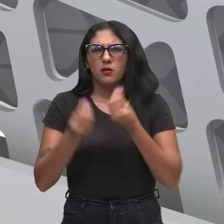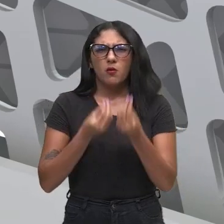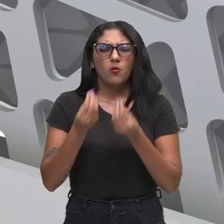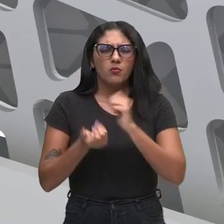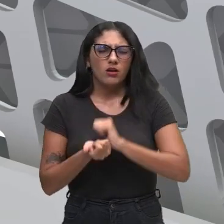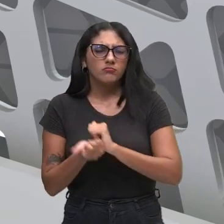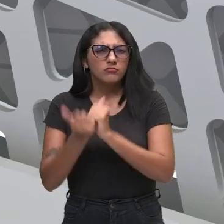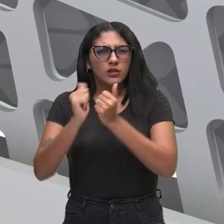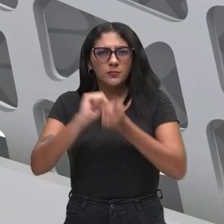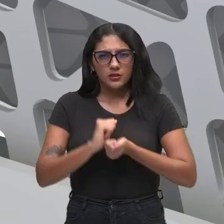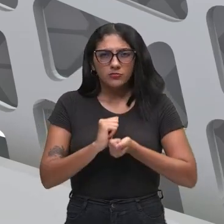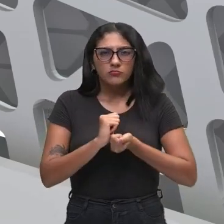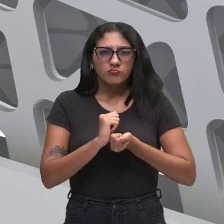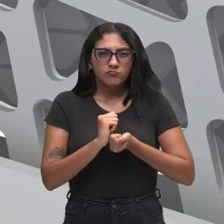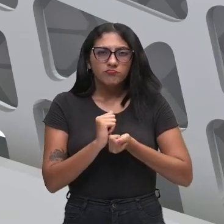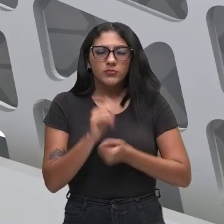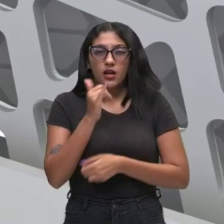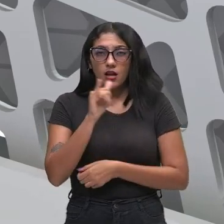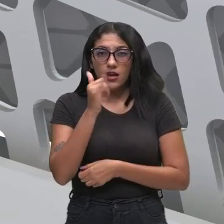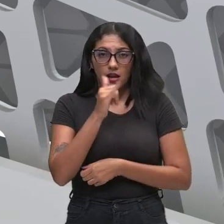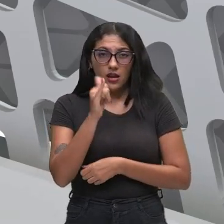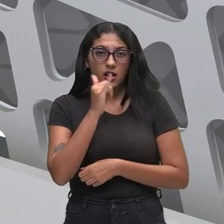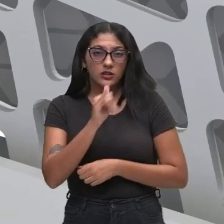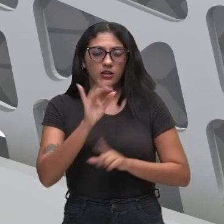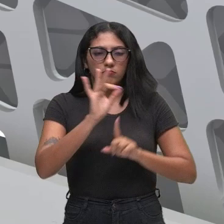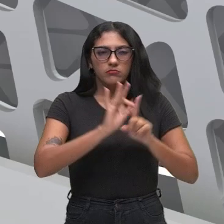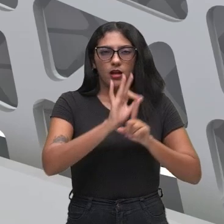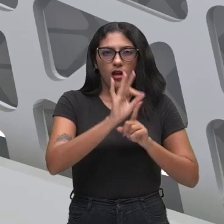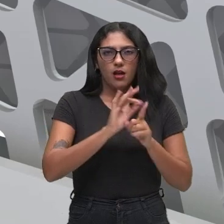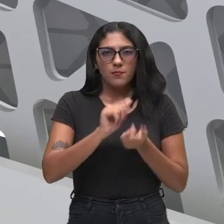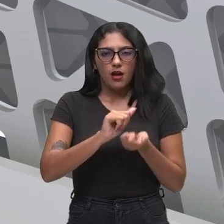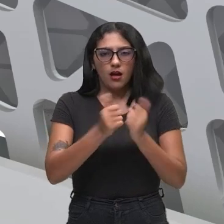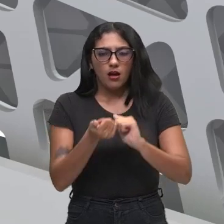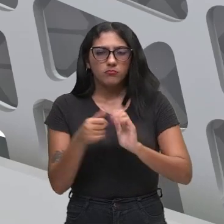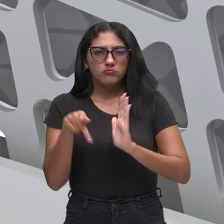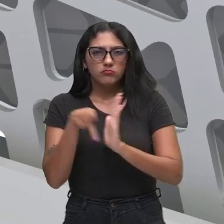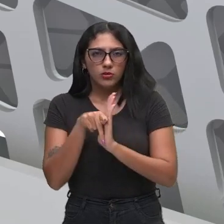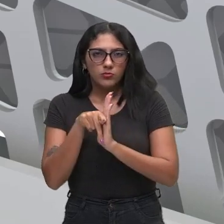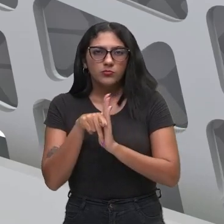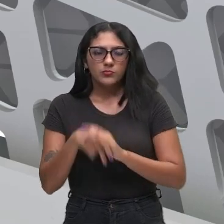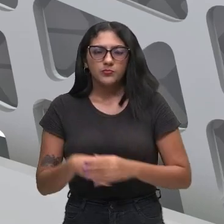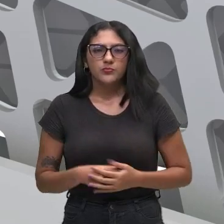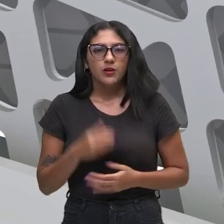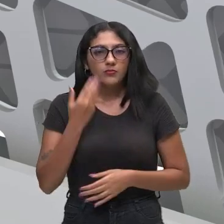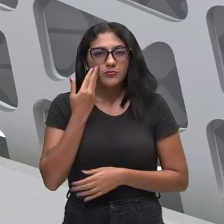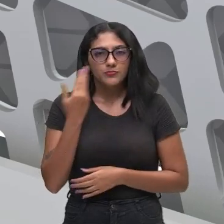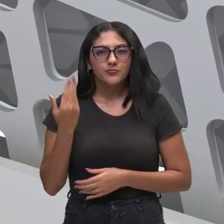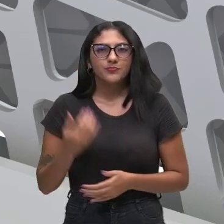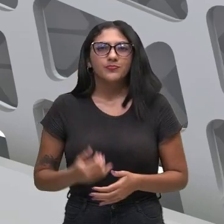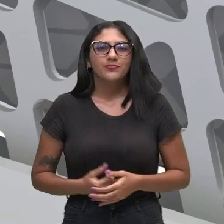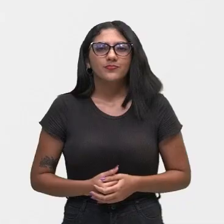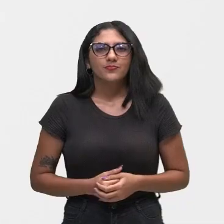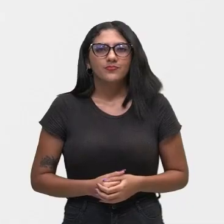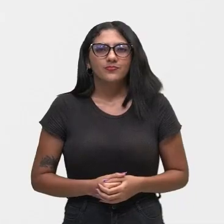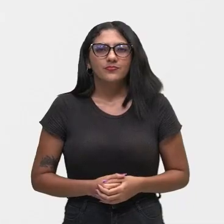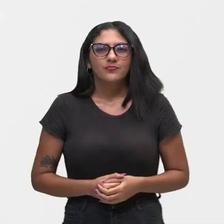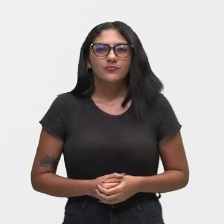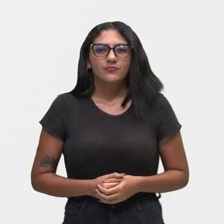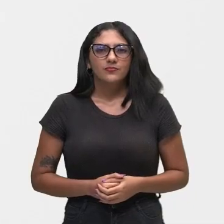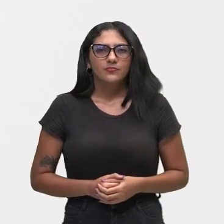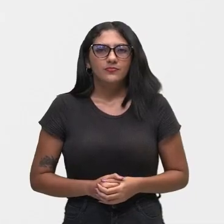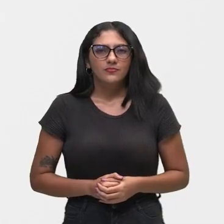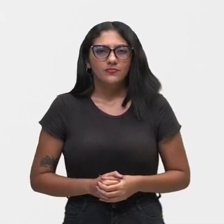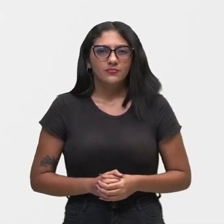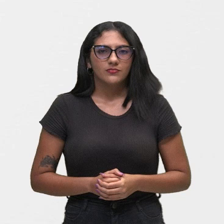transformação da energia, né, térmica em energia mecânica. Vejam aí.